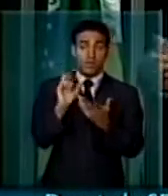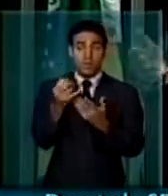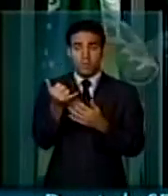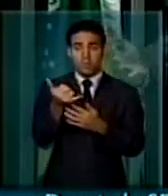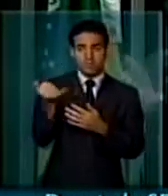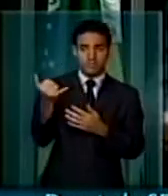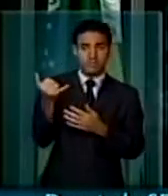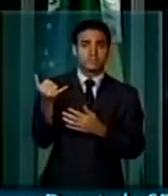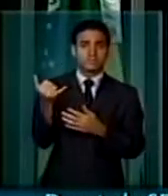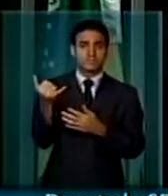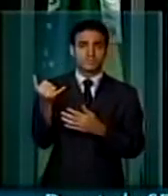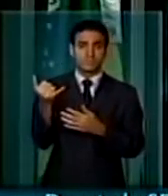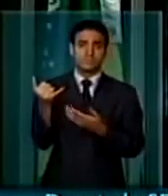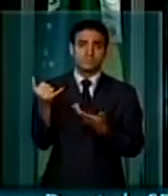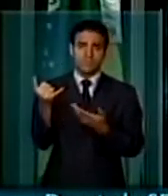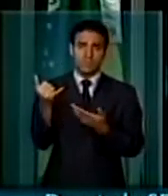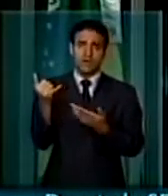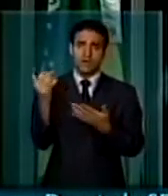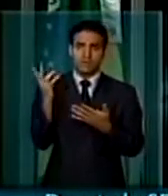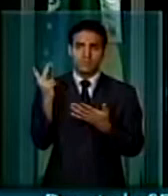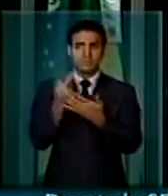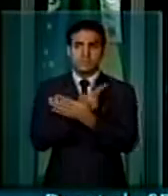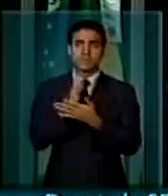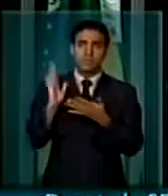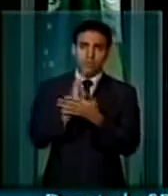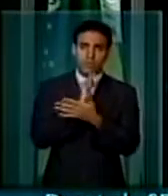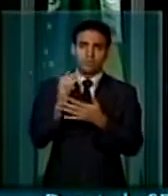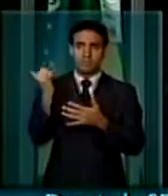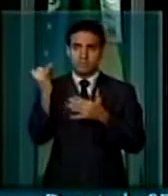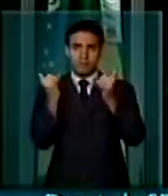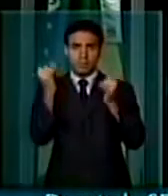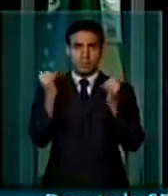um gendarme, como aconteceu, só que os disparos foram